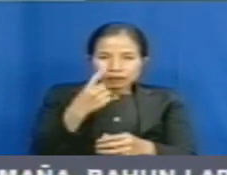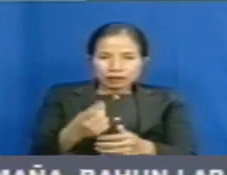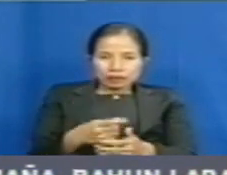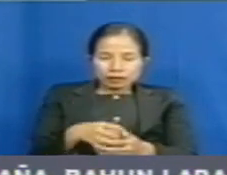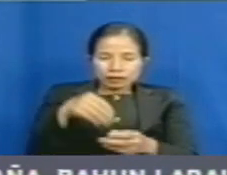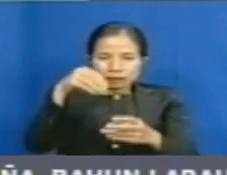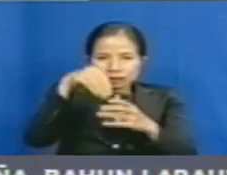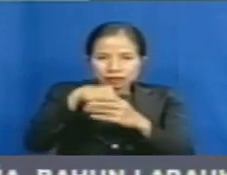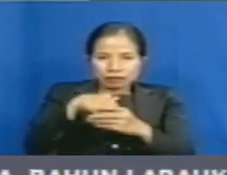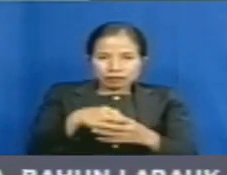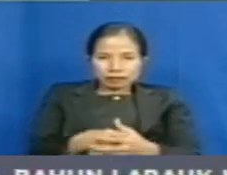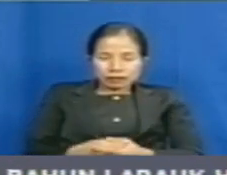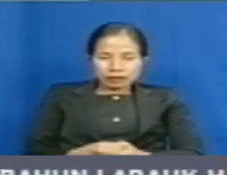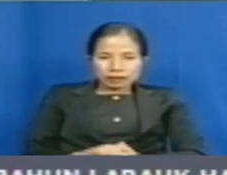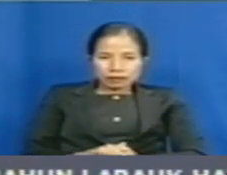tão falha